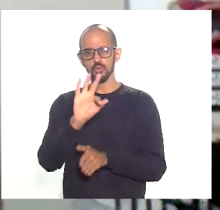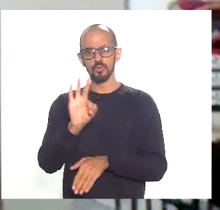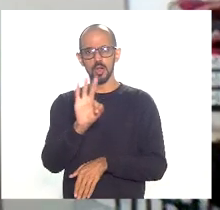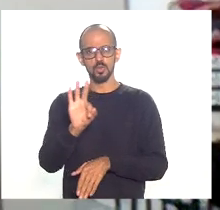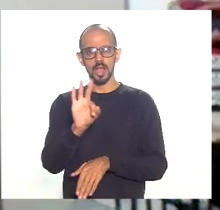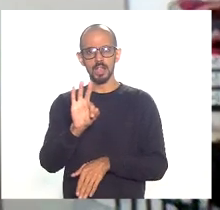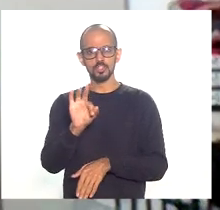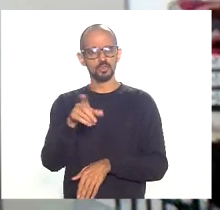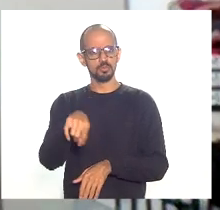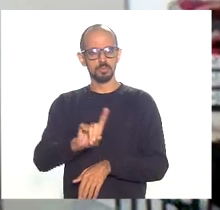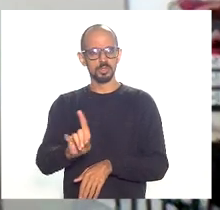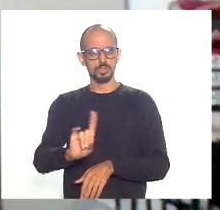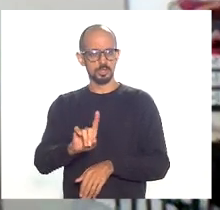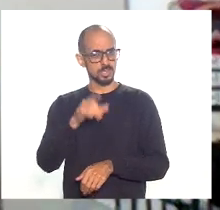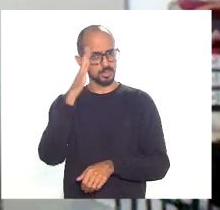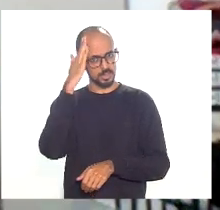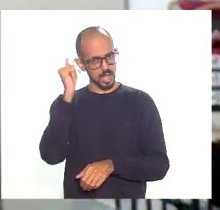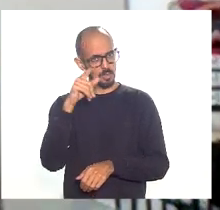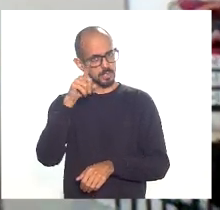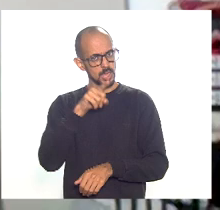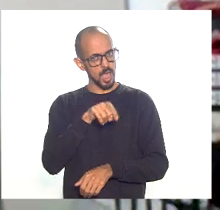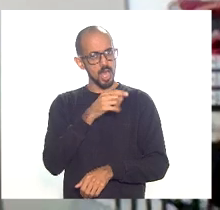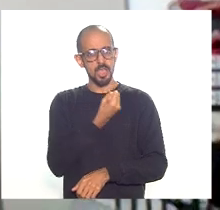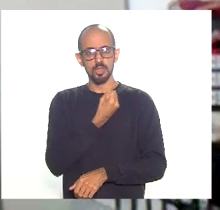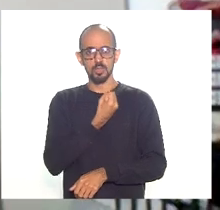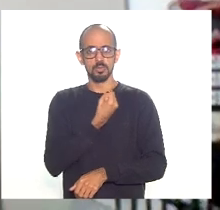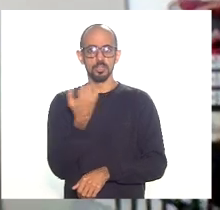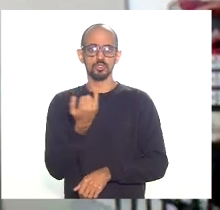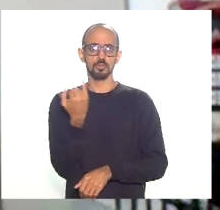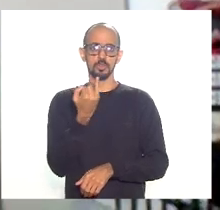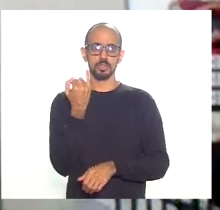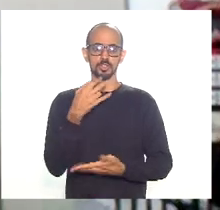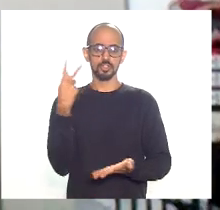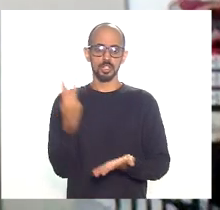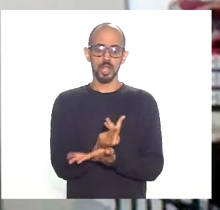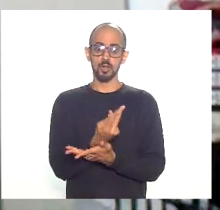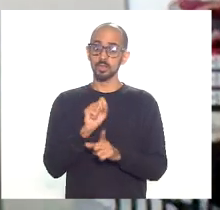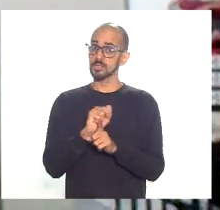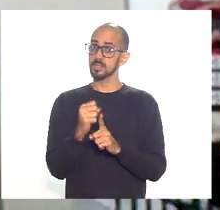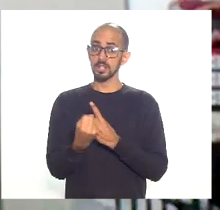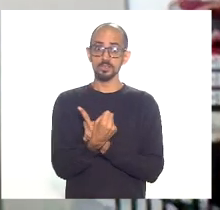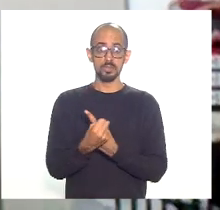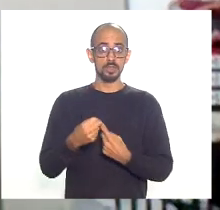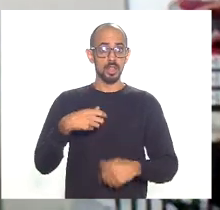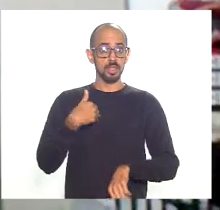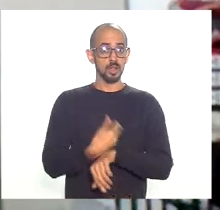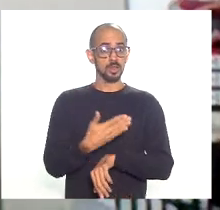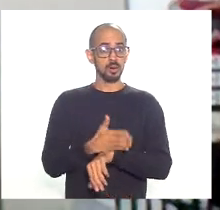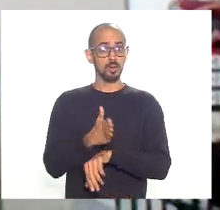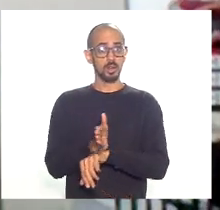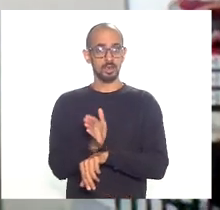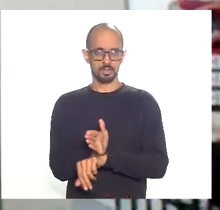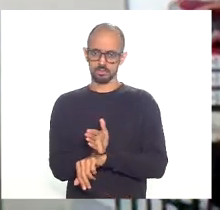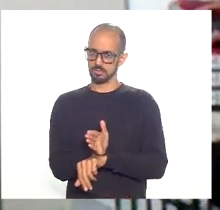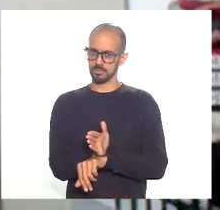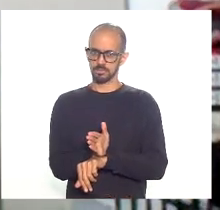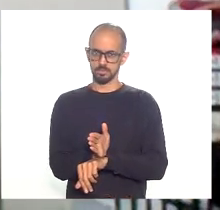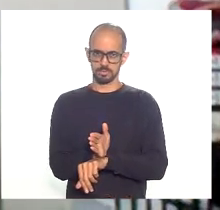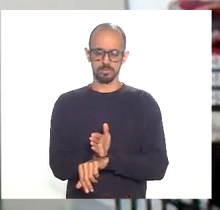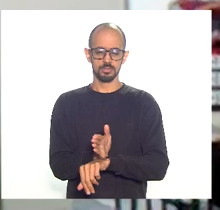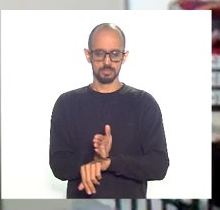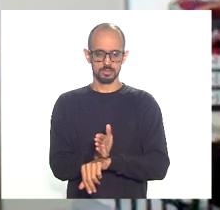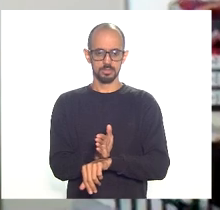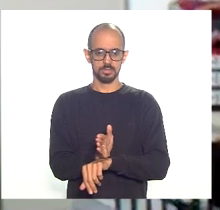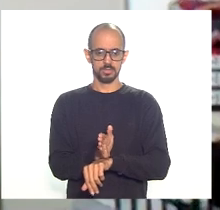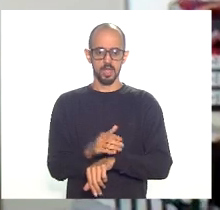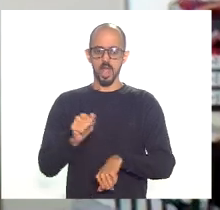que esses são indicadores relevantes. E na nossa sociedade, isso está acontecendo o tempo inteiro. O tempo inteiro.